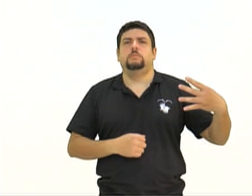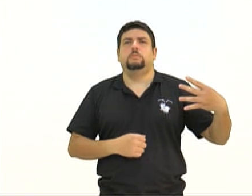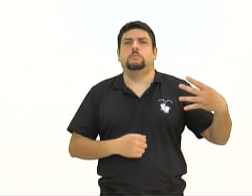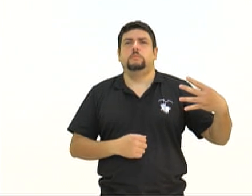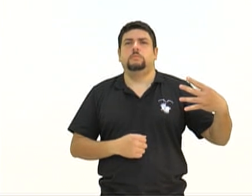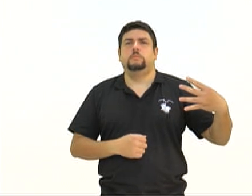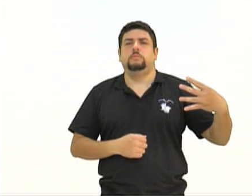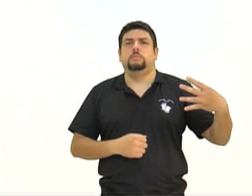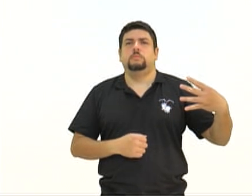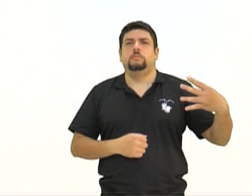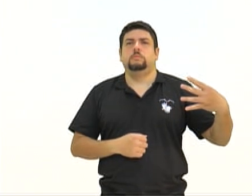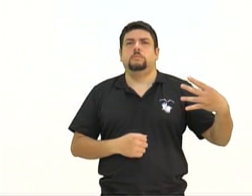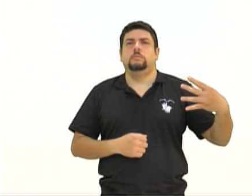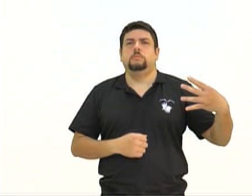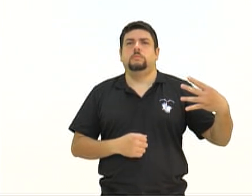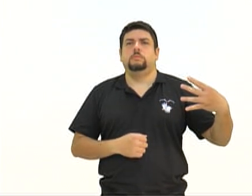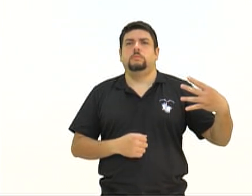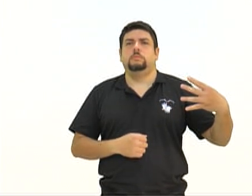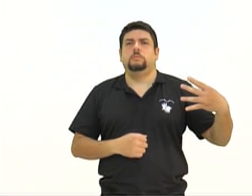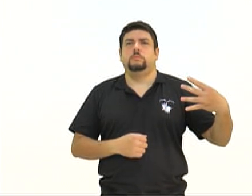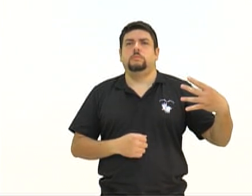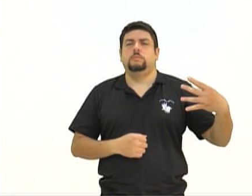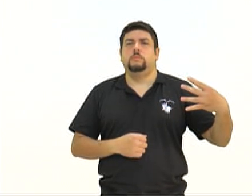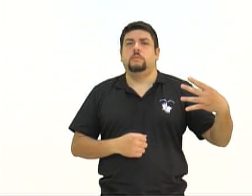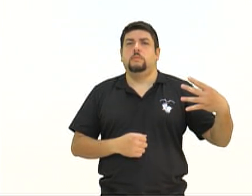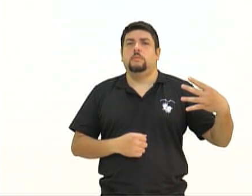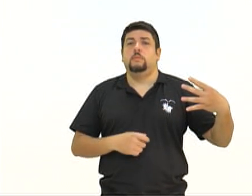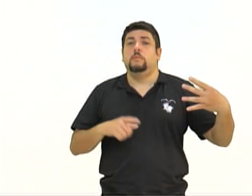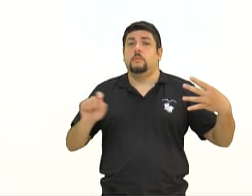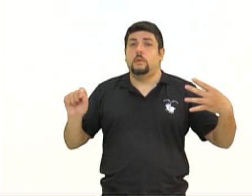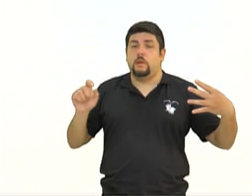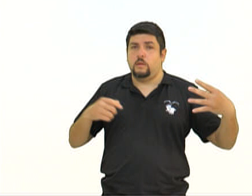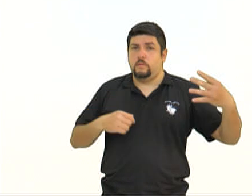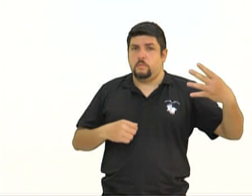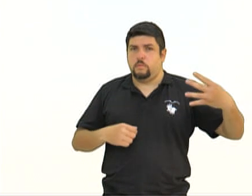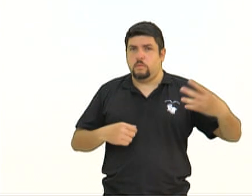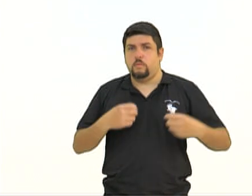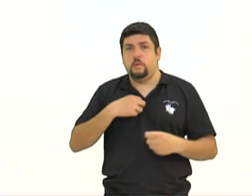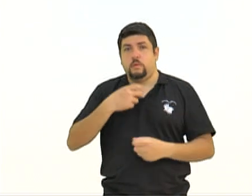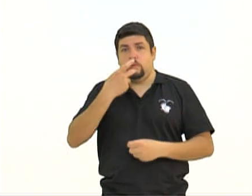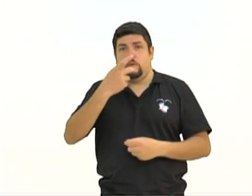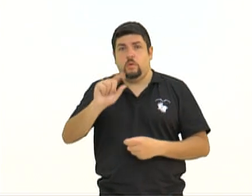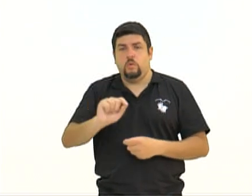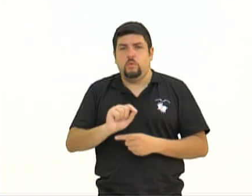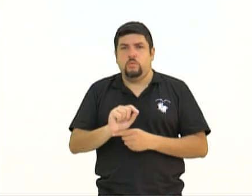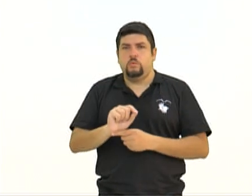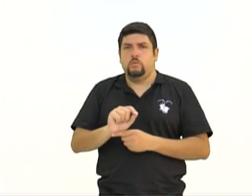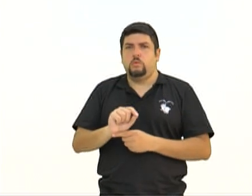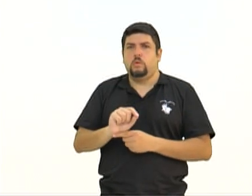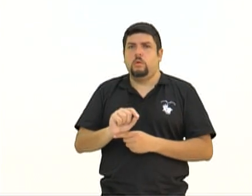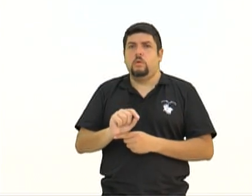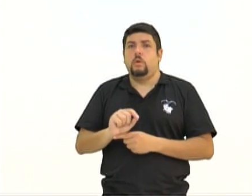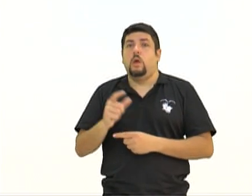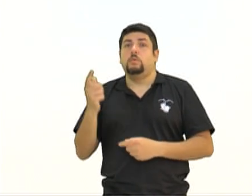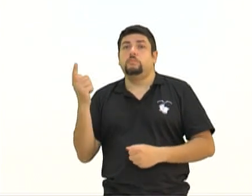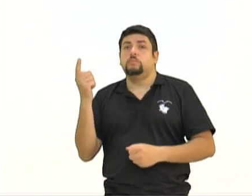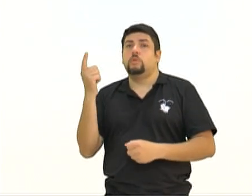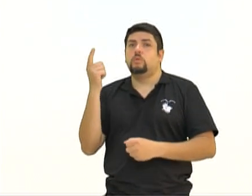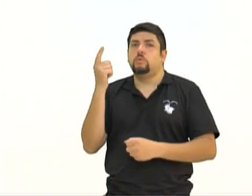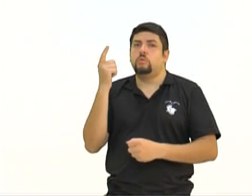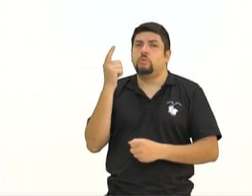won 418. Aqui está falando que ela foi nomeada para 804